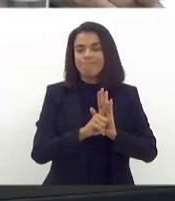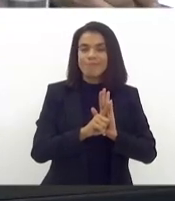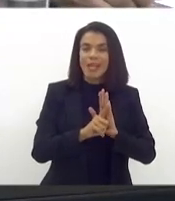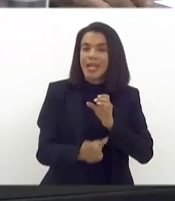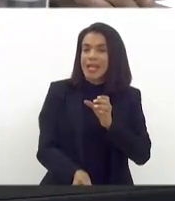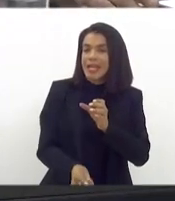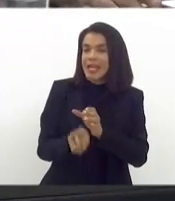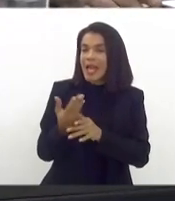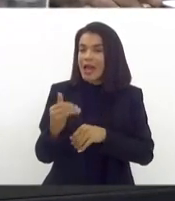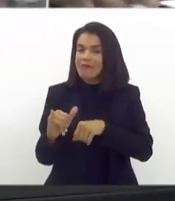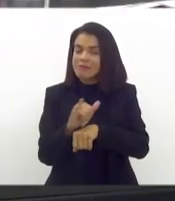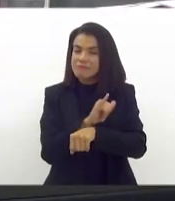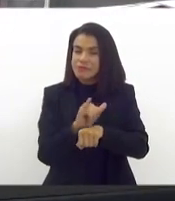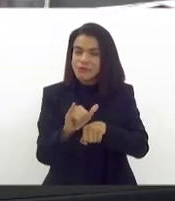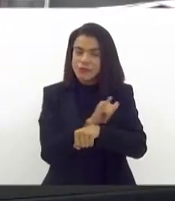criava mecanismos de